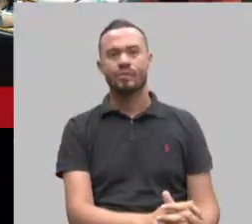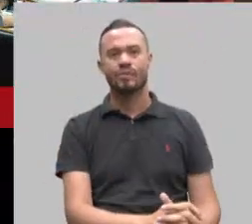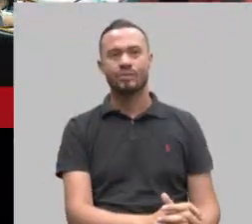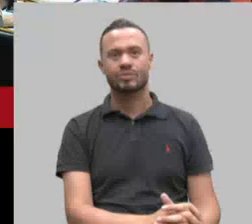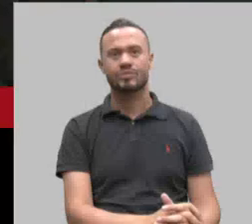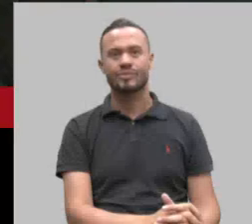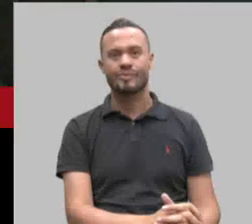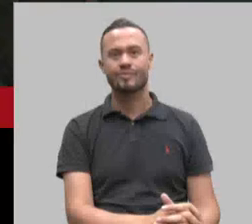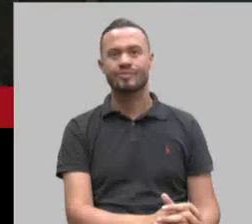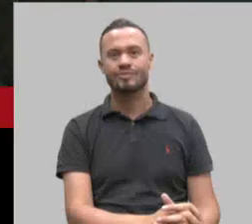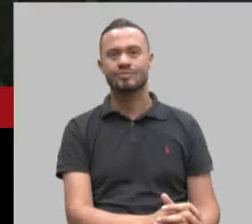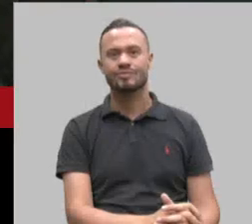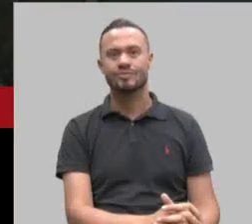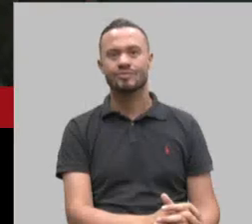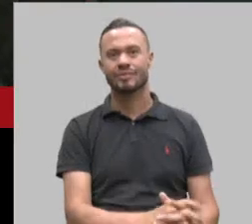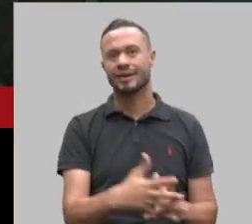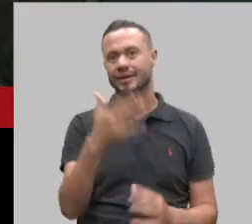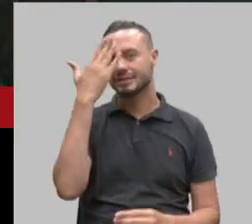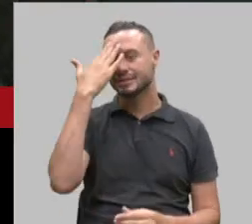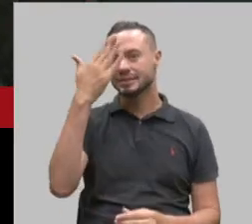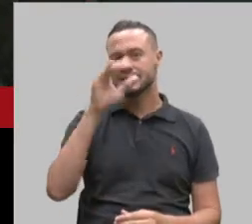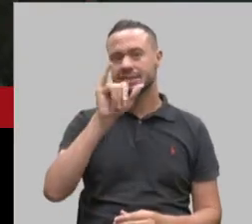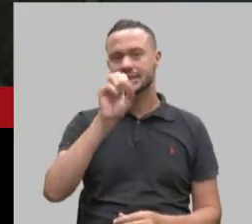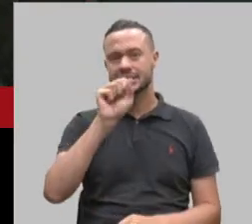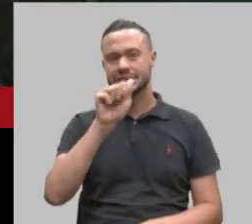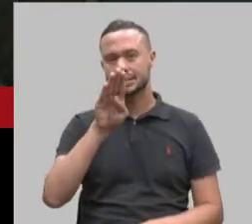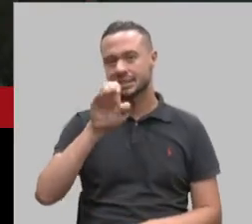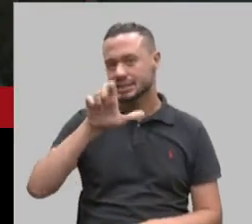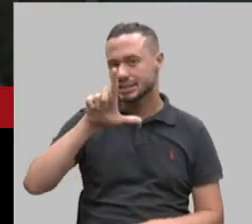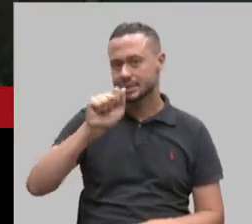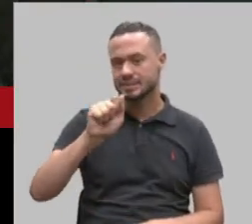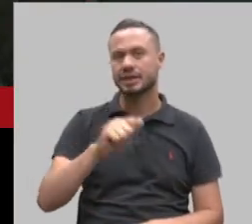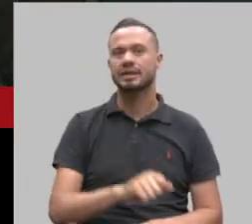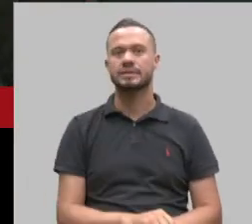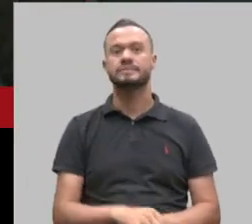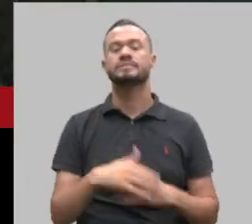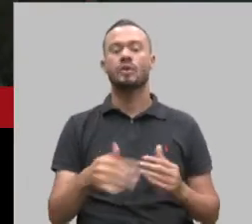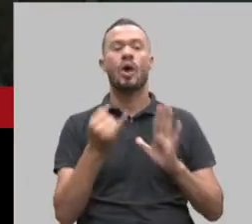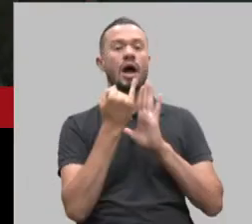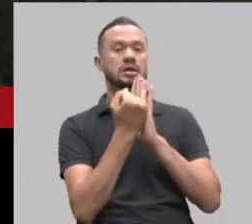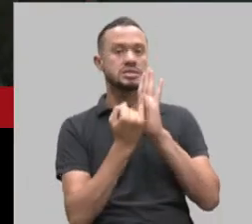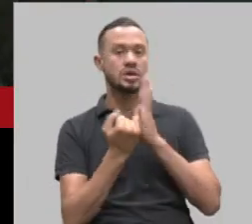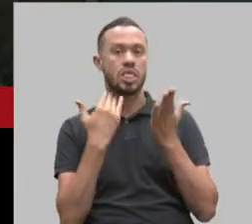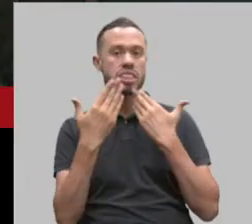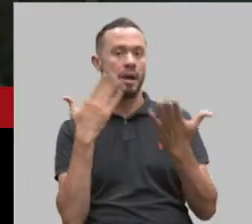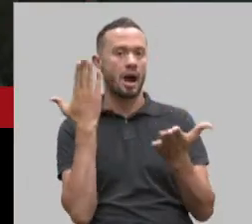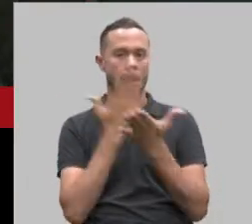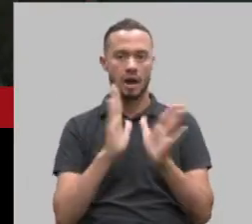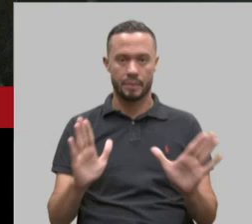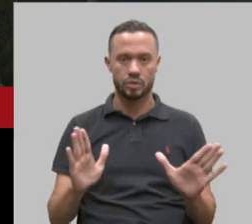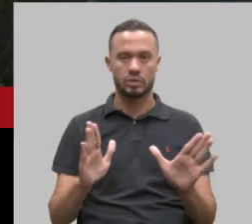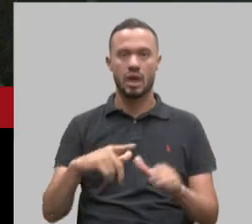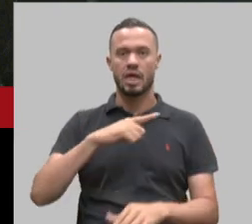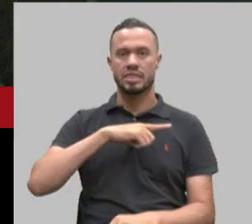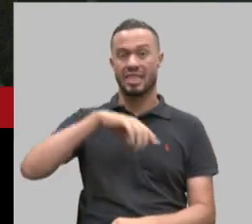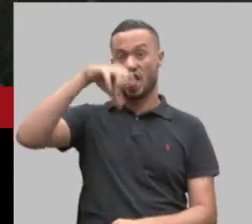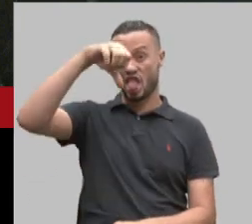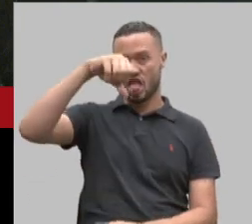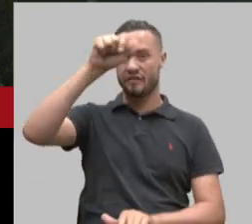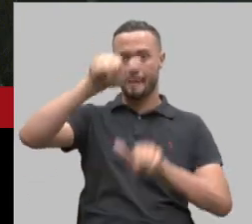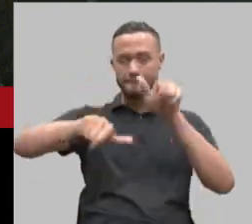isso muito obrigada Isabela a inscrição pro debate finalizou nós temos nove nove inscritos para poder